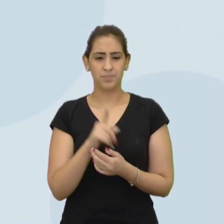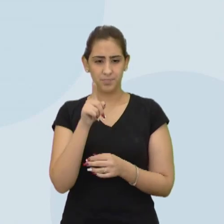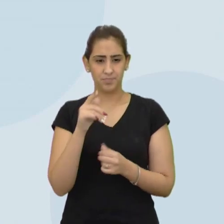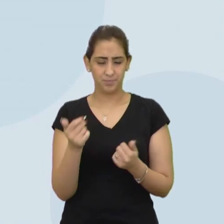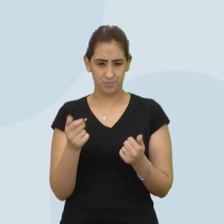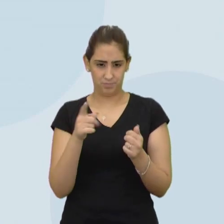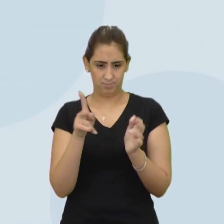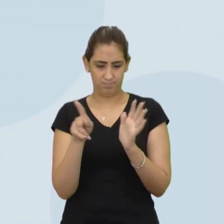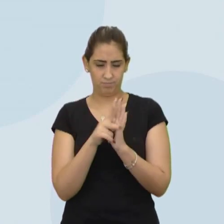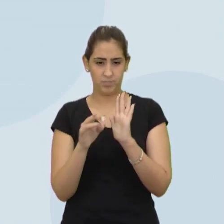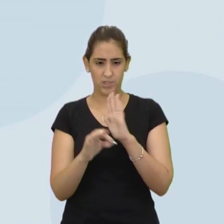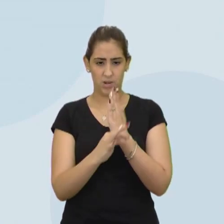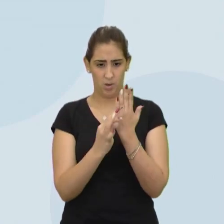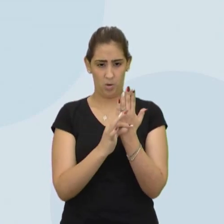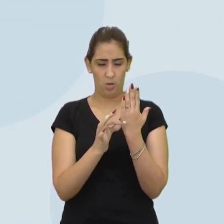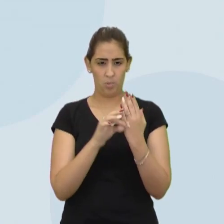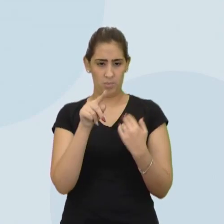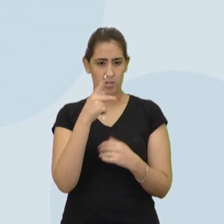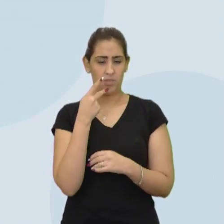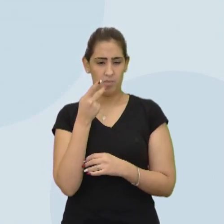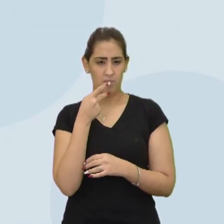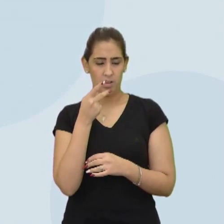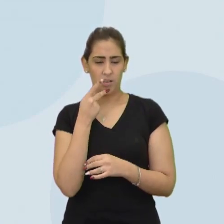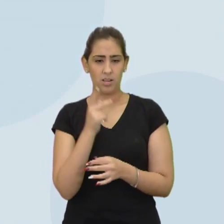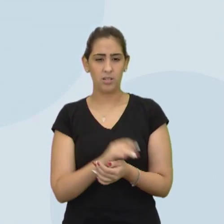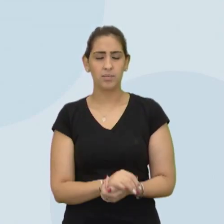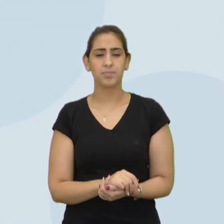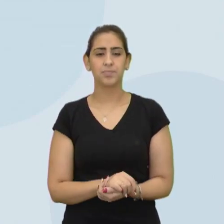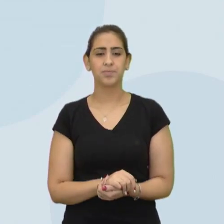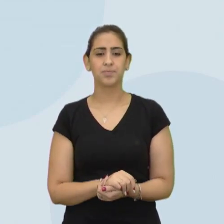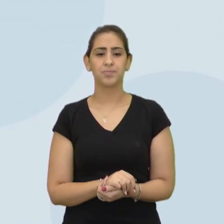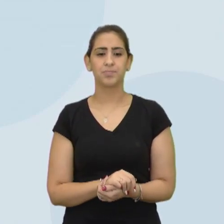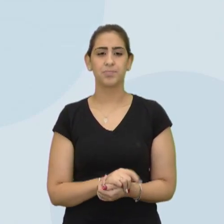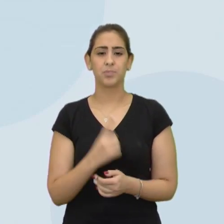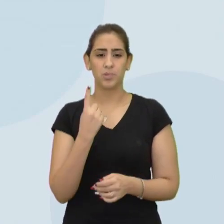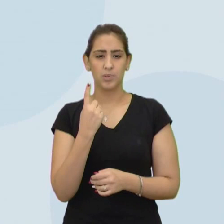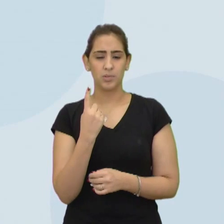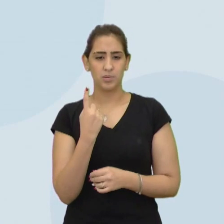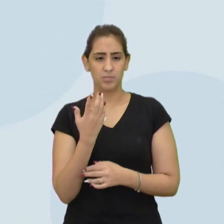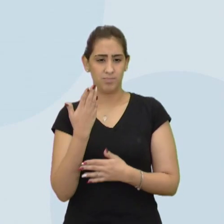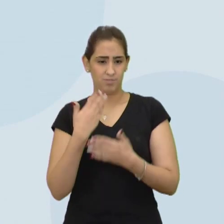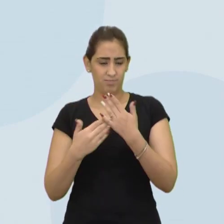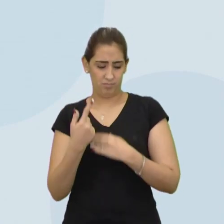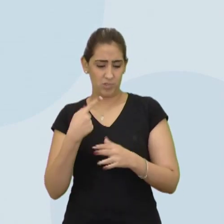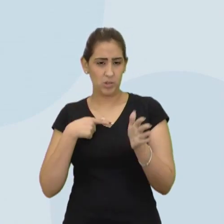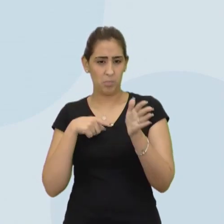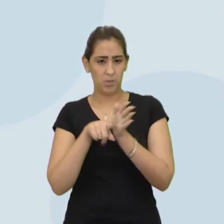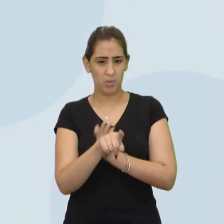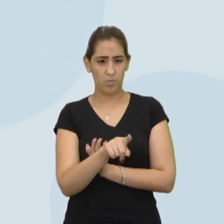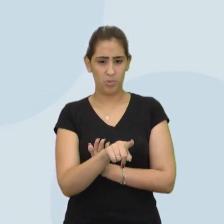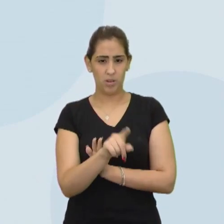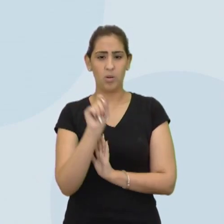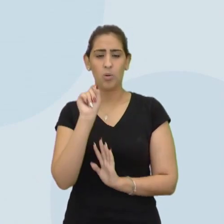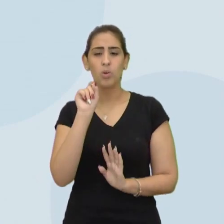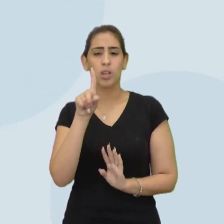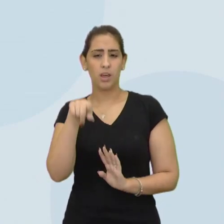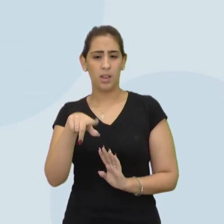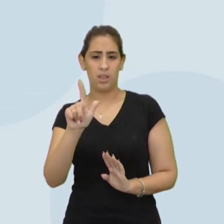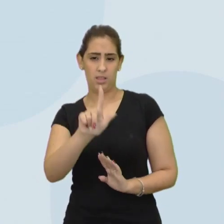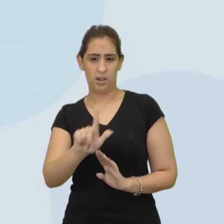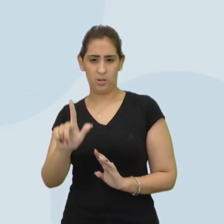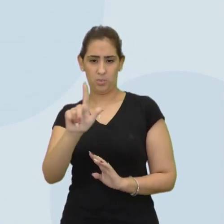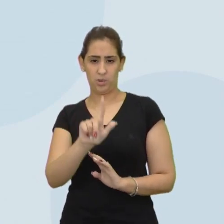chama, nesse capítulo da obra Teoria Literária, ele diz assim: em vez de perguntar o que é literatura,